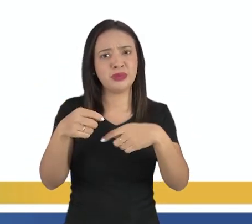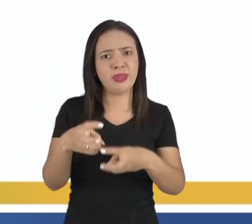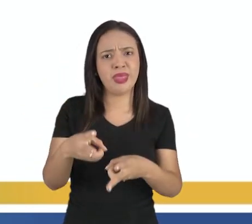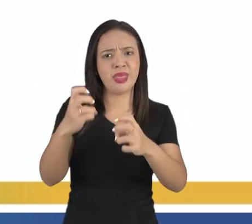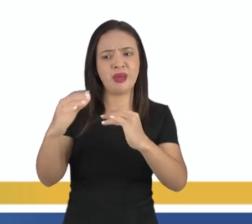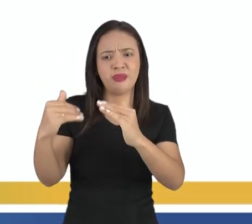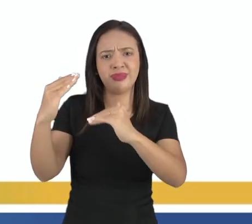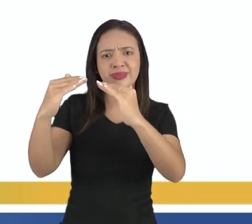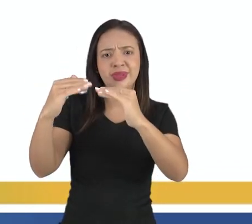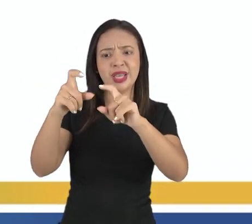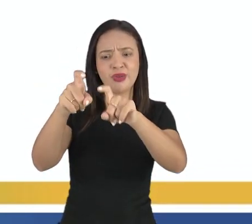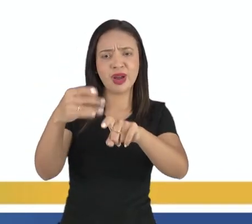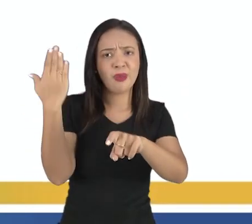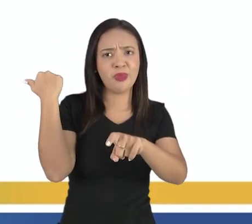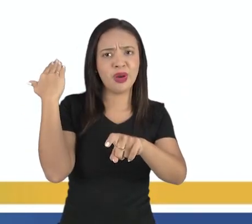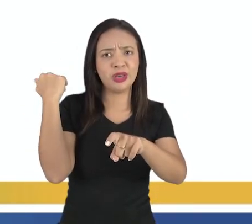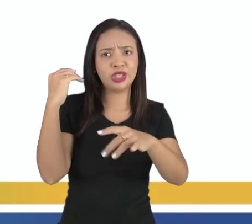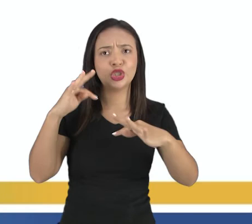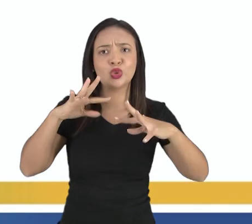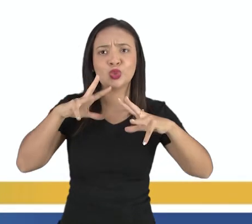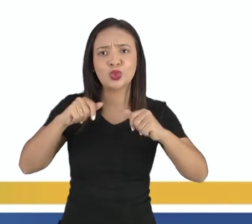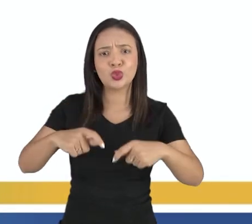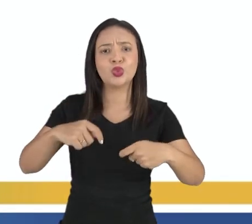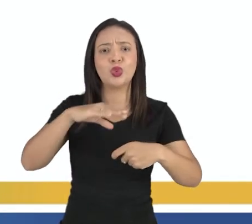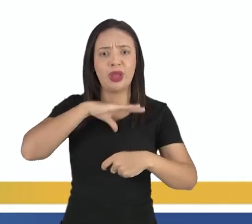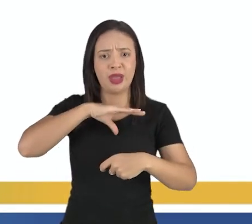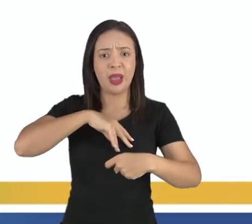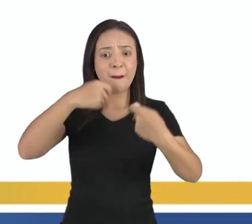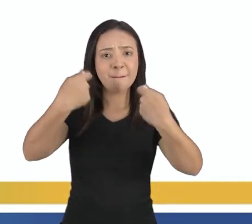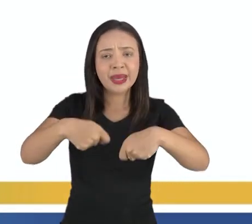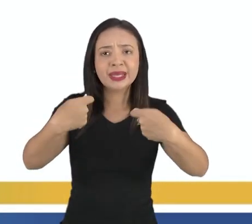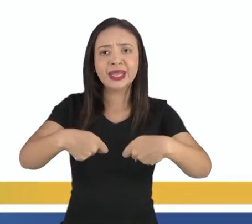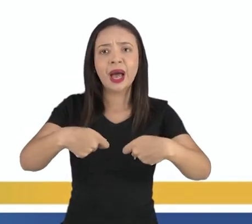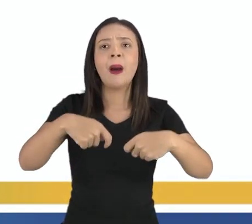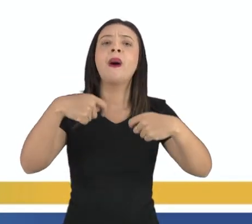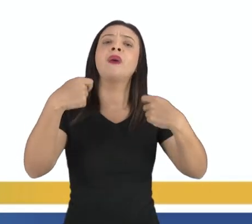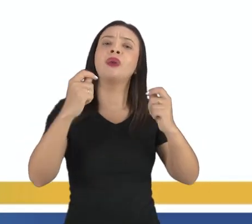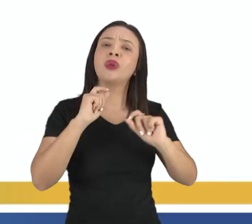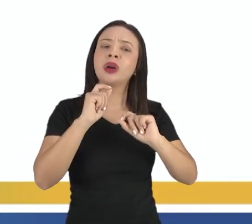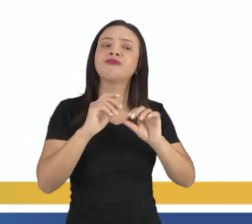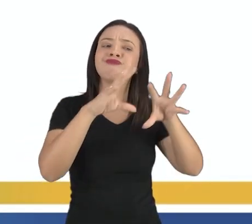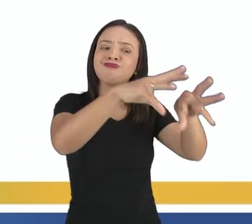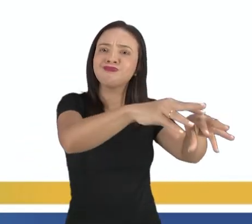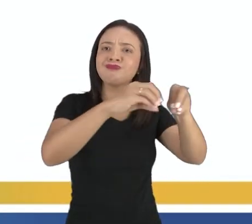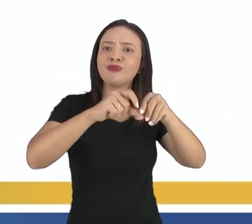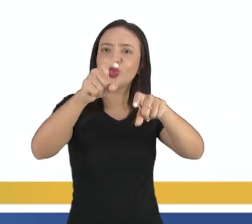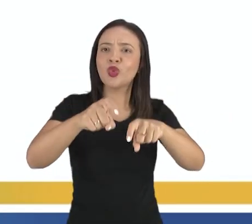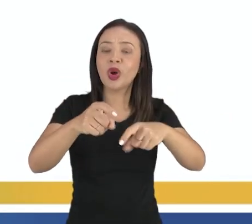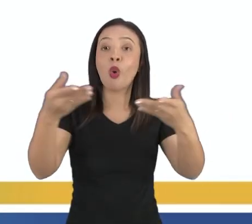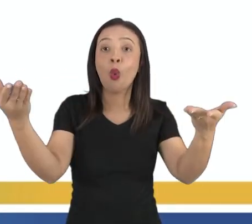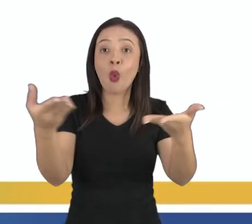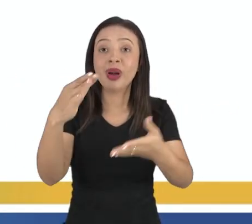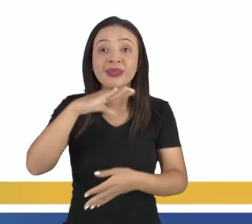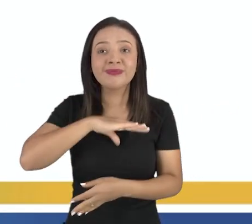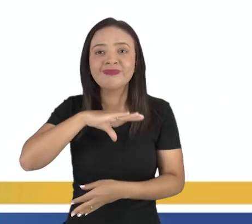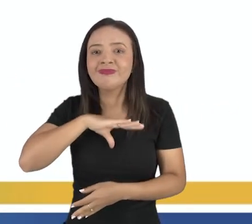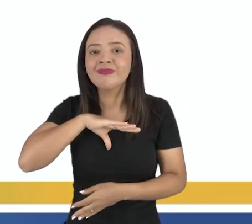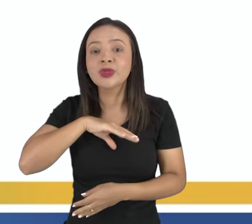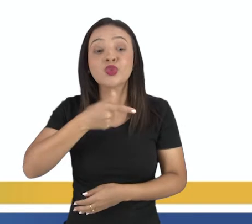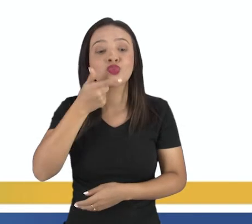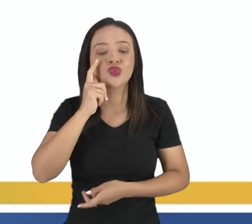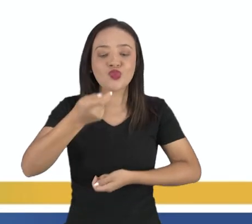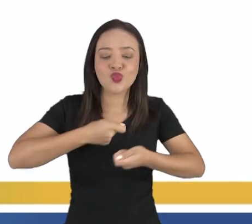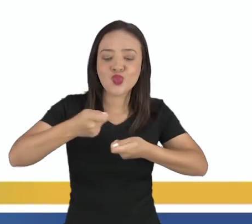que o campo anteriormente, tudo que a cidade dependia, tinha que ir no campo buscar. Hoje, a própria cidade